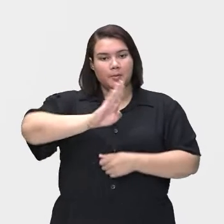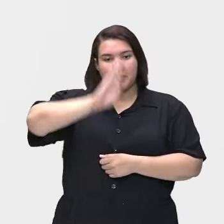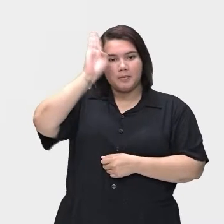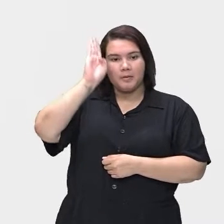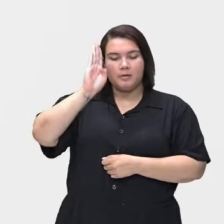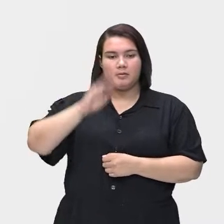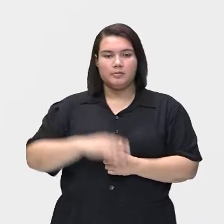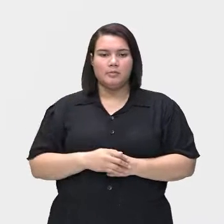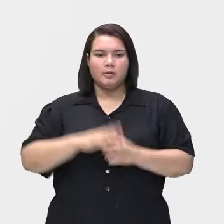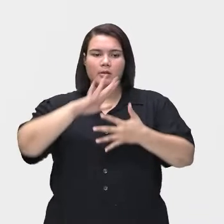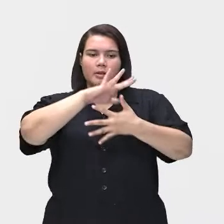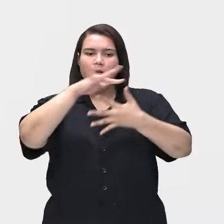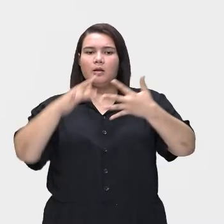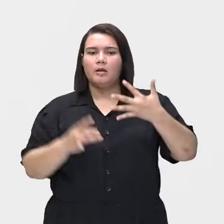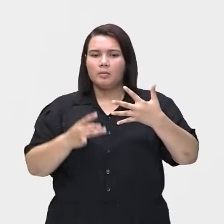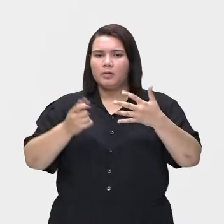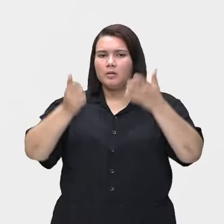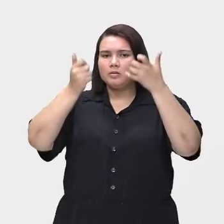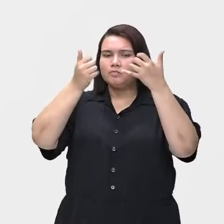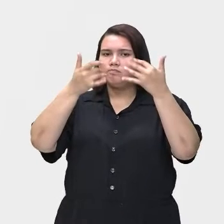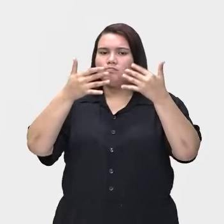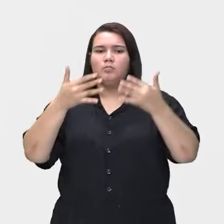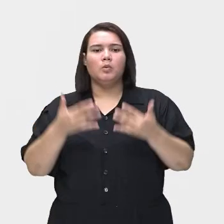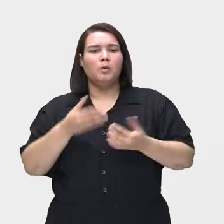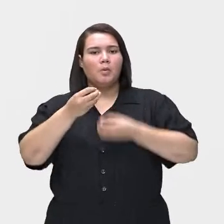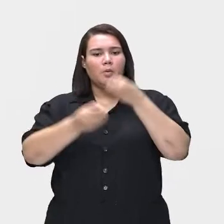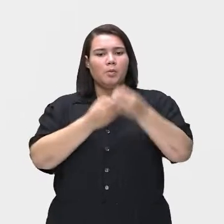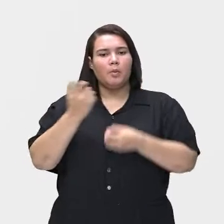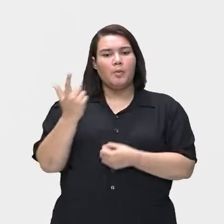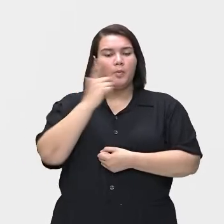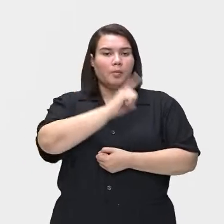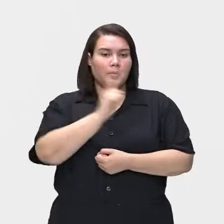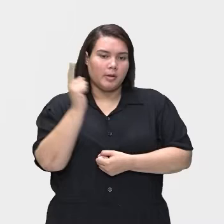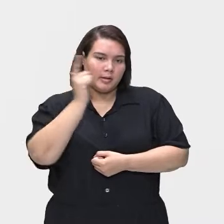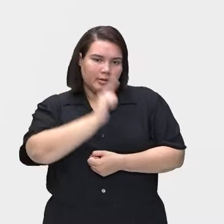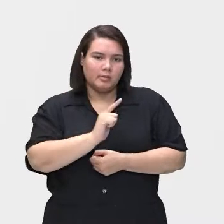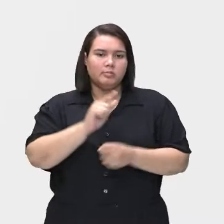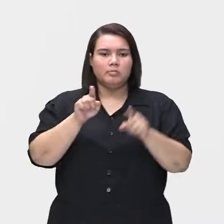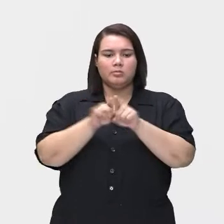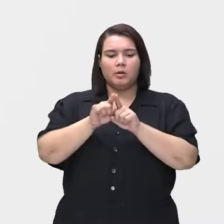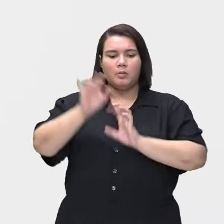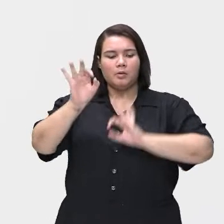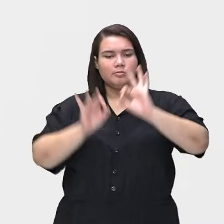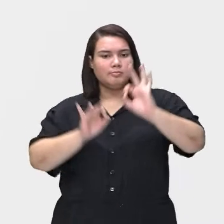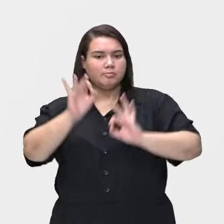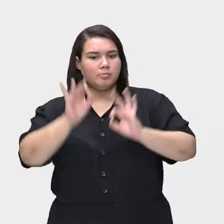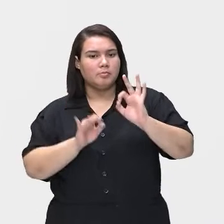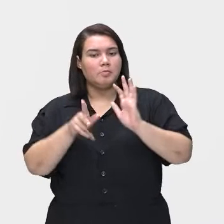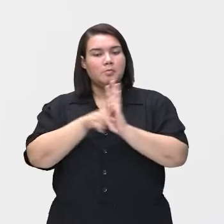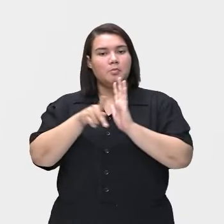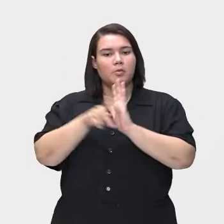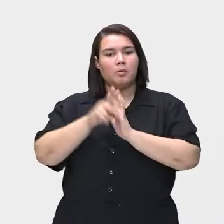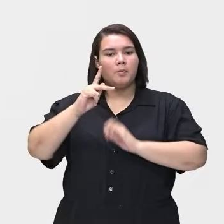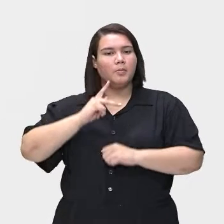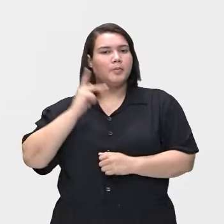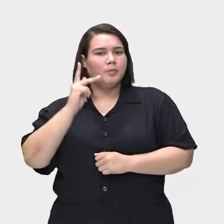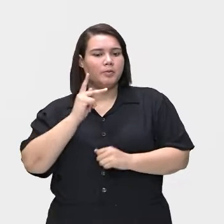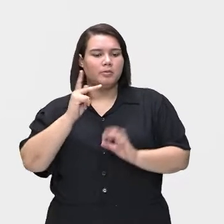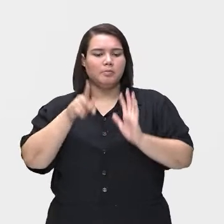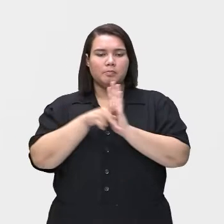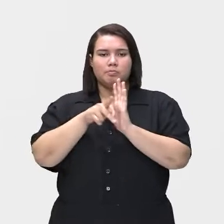romana. Detalhamento, as lógicas de conquista, conflito e negociação dessa forma